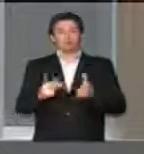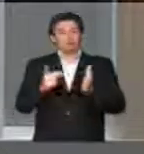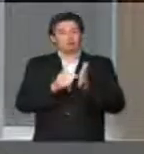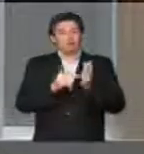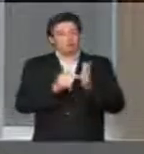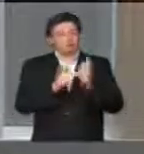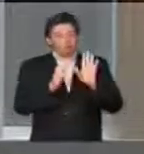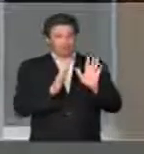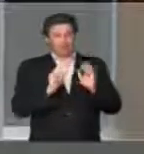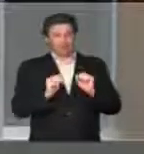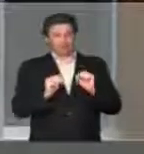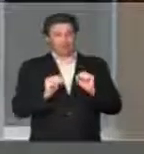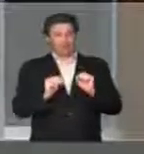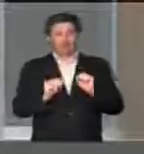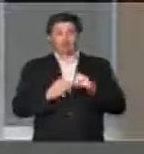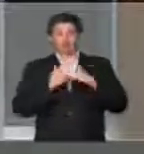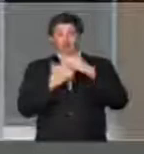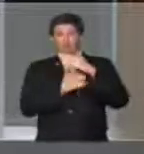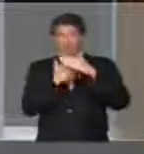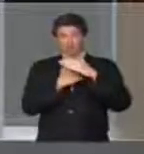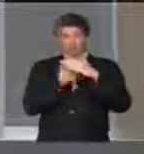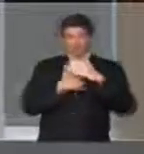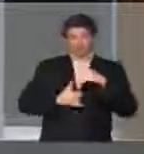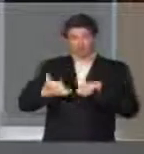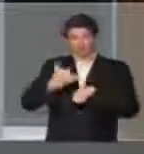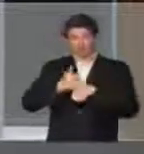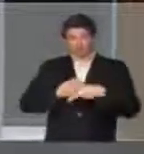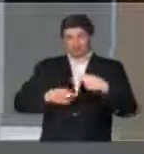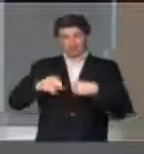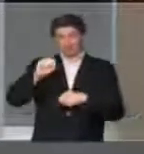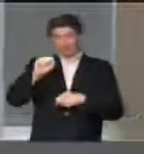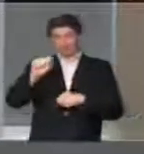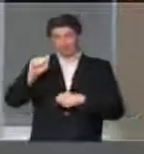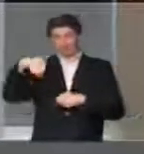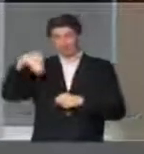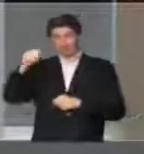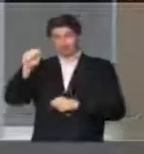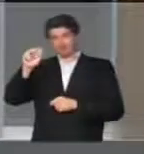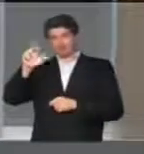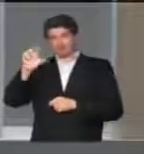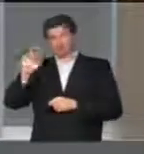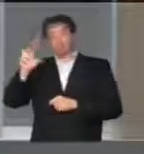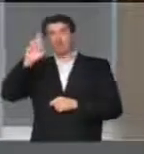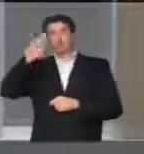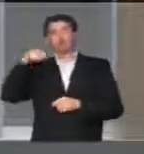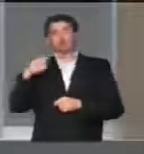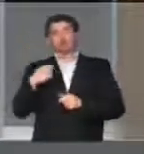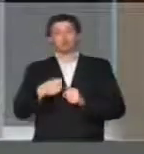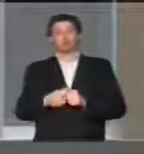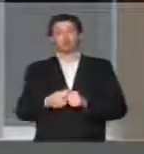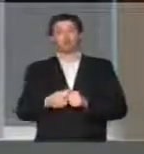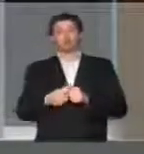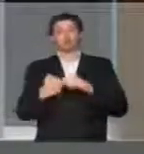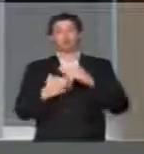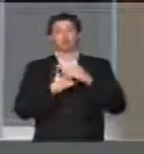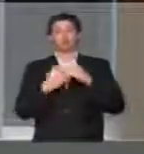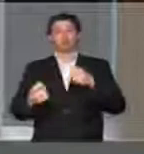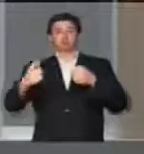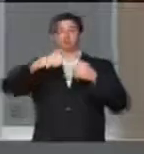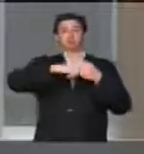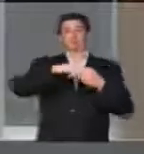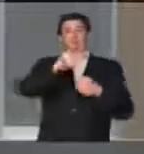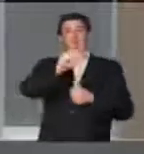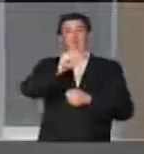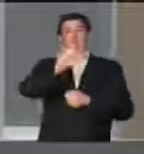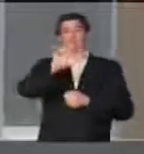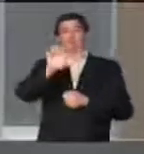é que a empresa mineradora Samarco, ela pertence à companhia